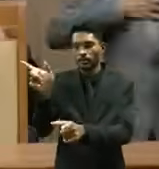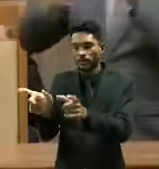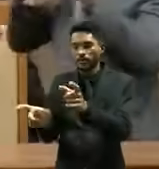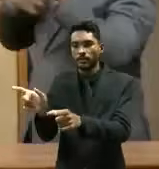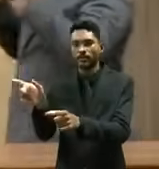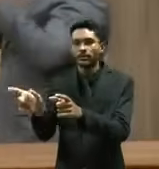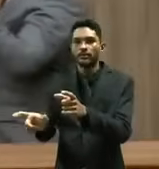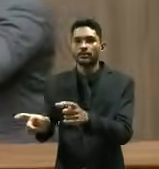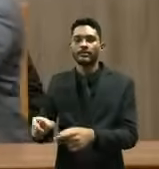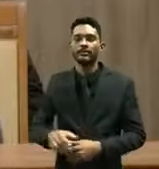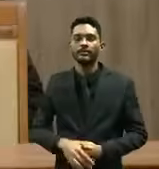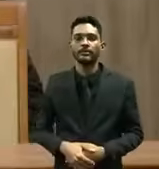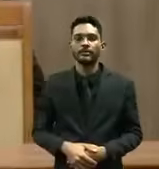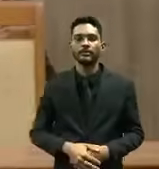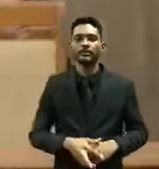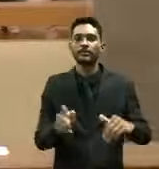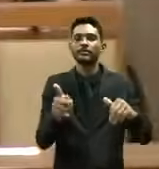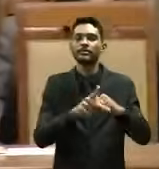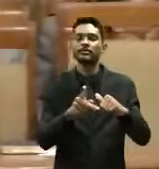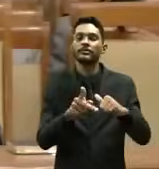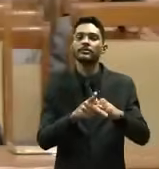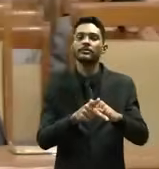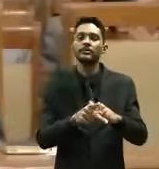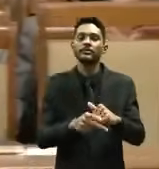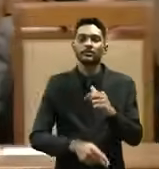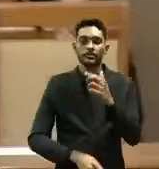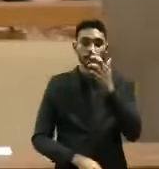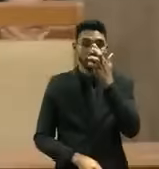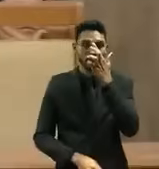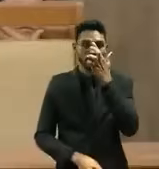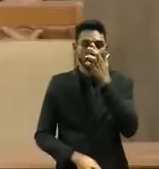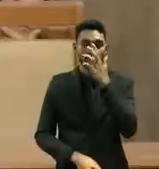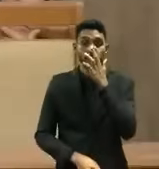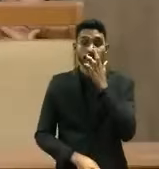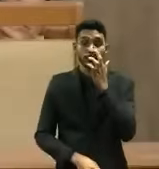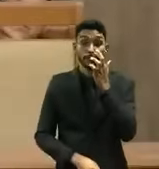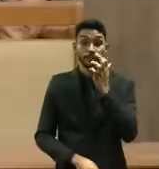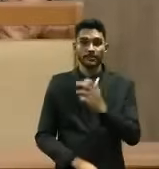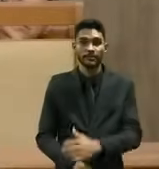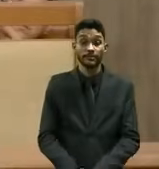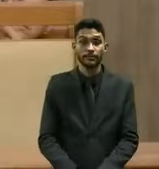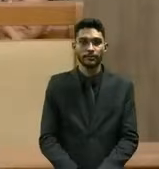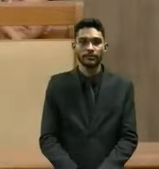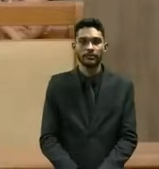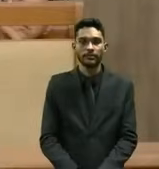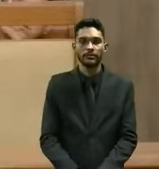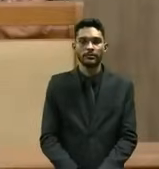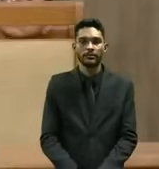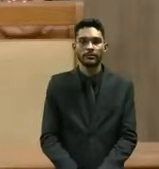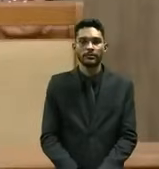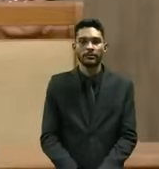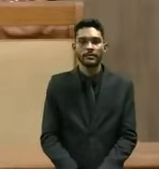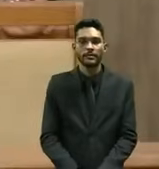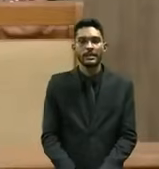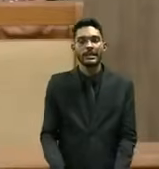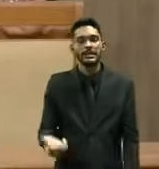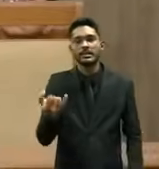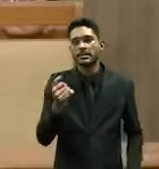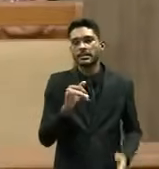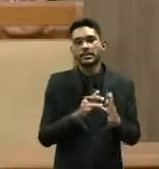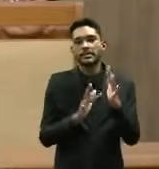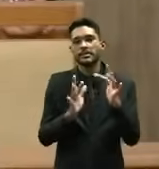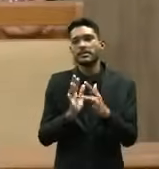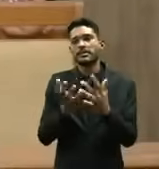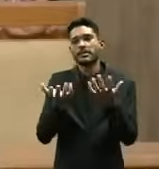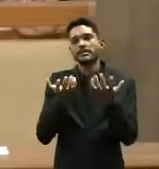sou quem sou eu tem irmão que pensa que o pastor oel eu sou um pretinho rei de nada irmão se Jesus quiser operar aqui ele dá um chute em